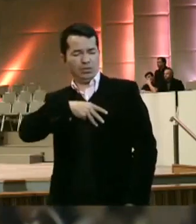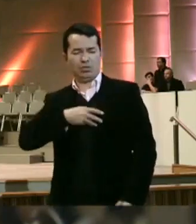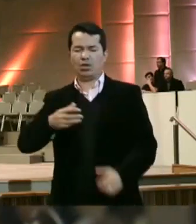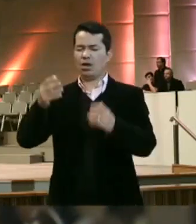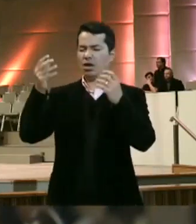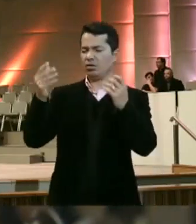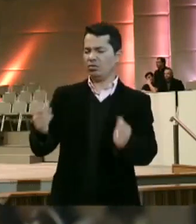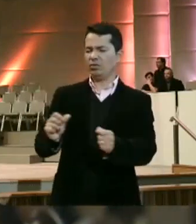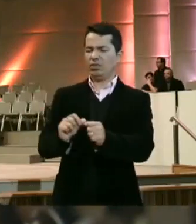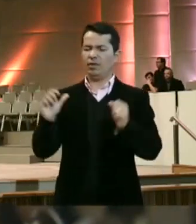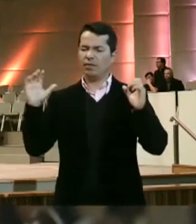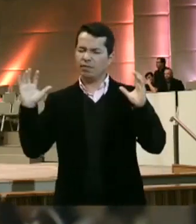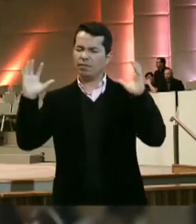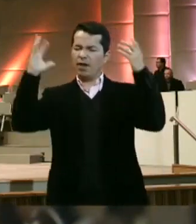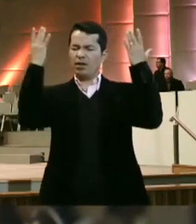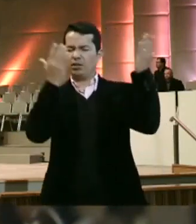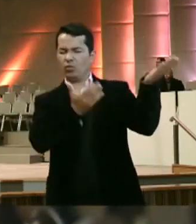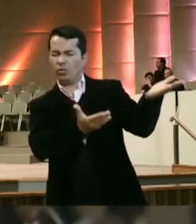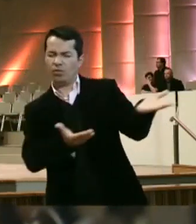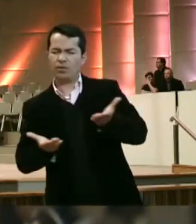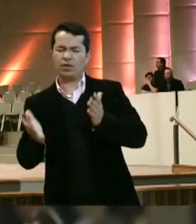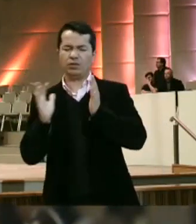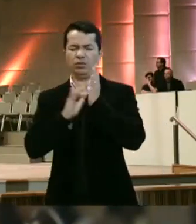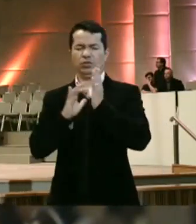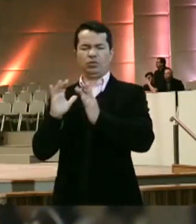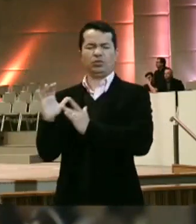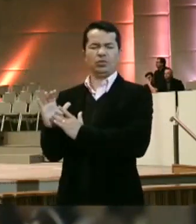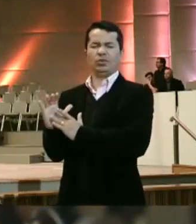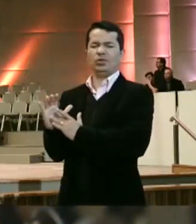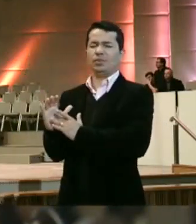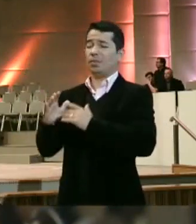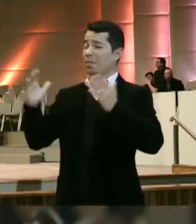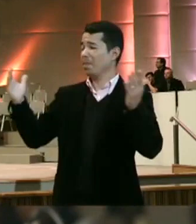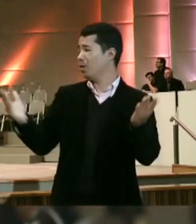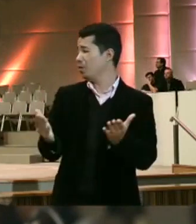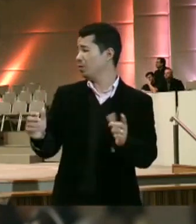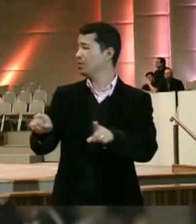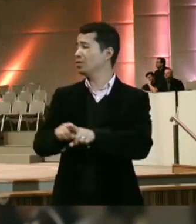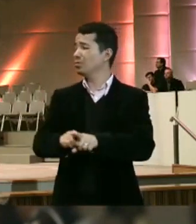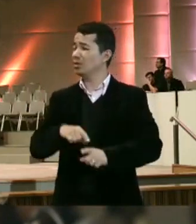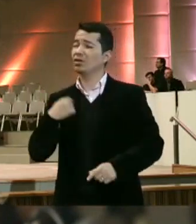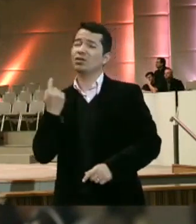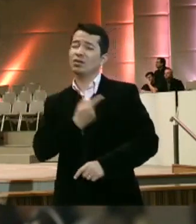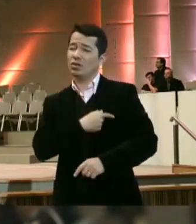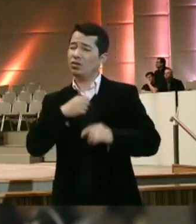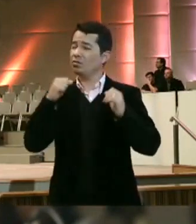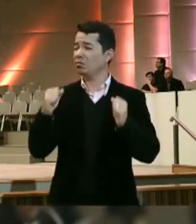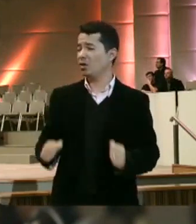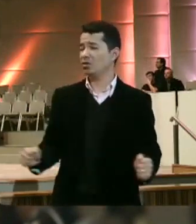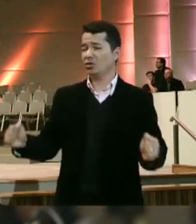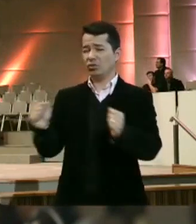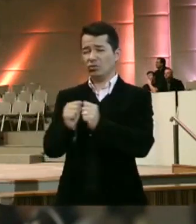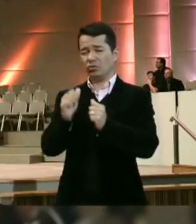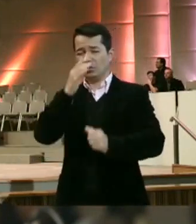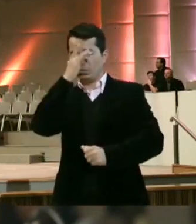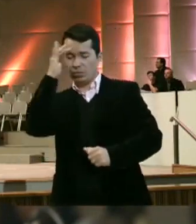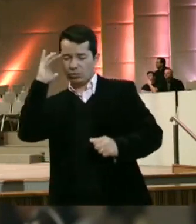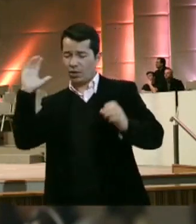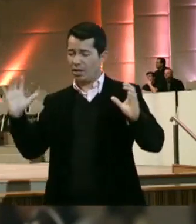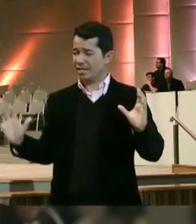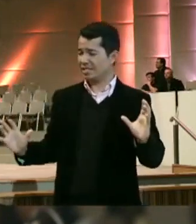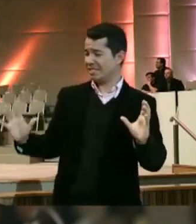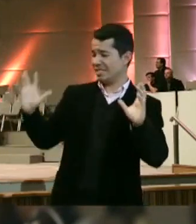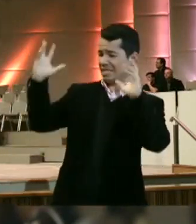que o Senhor estava fazendo na vida dele, que nós possamos celebrar com as pessoas o poder transformador